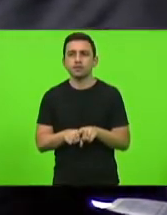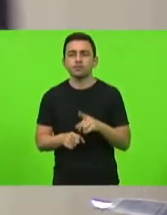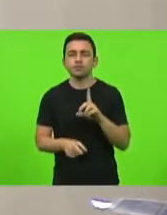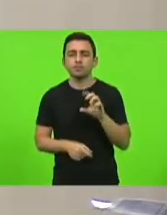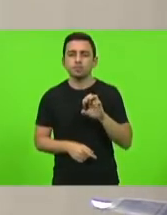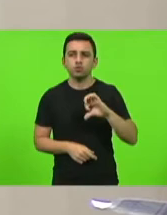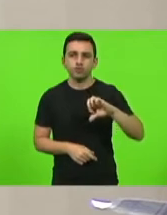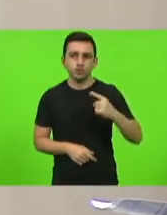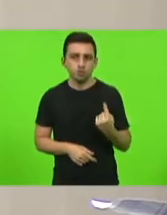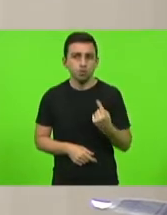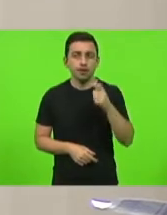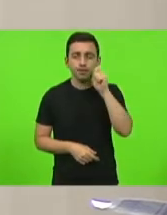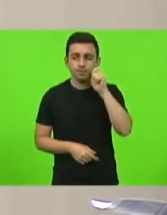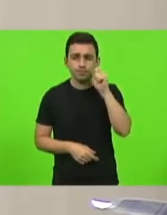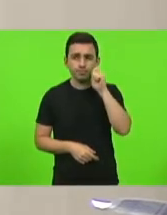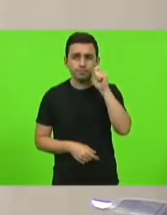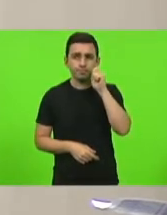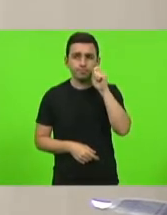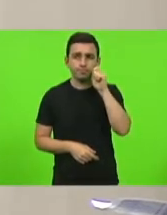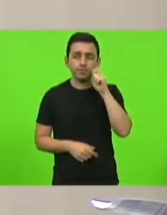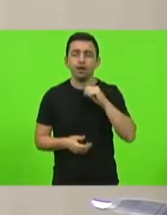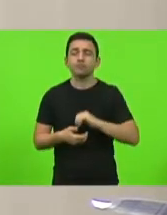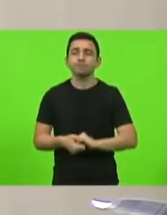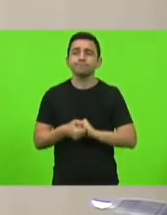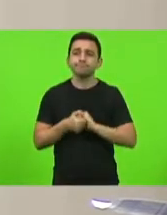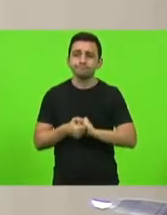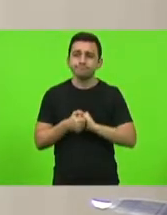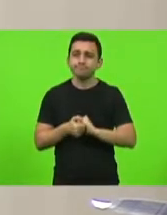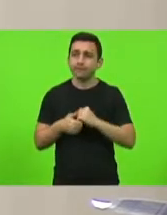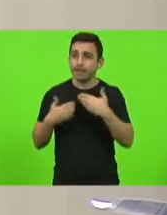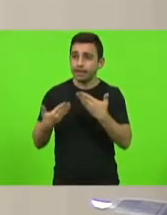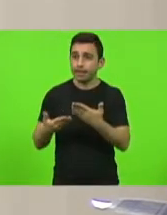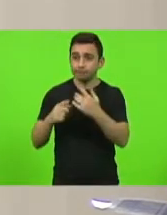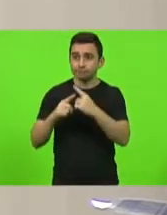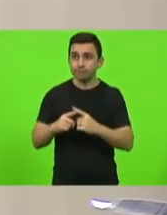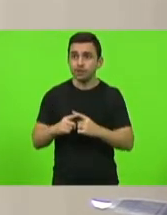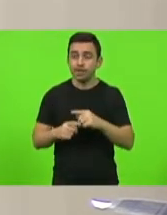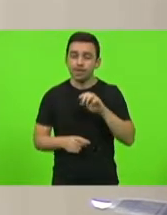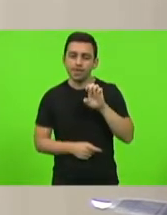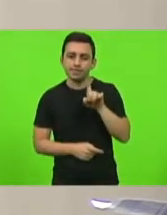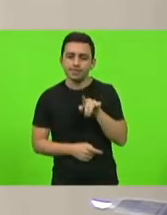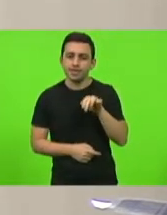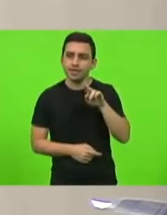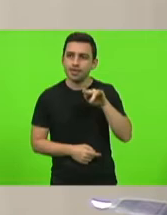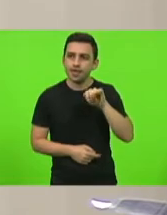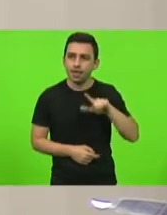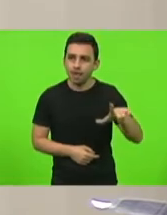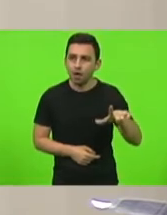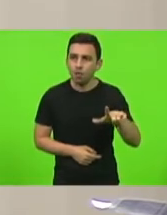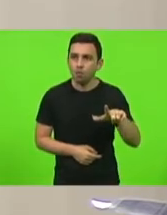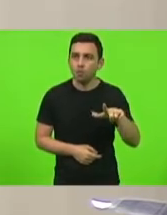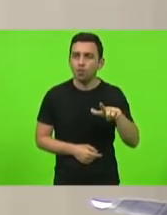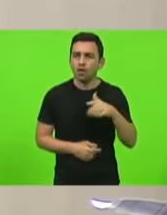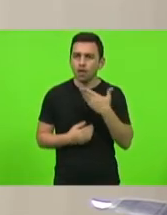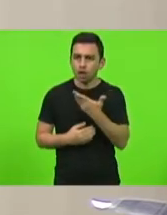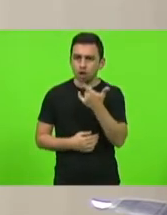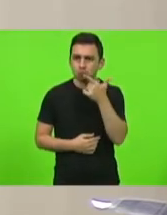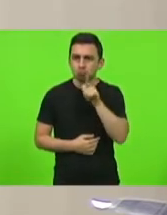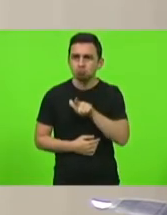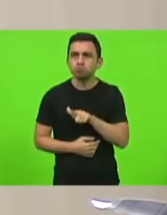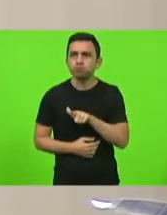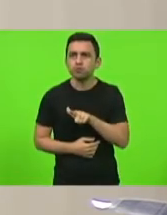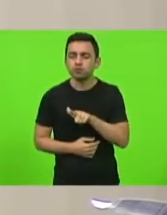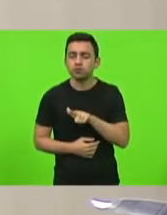deputada Ana Campagnolo, cumprimentando o atleta Ezequiel de Souza Correa por ter atingido o